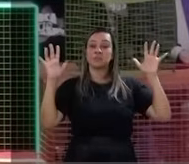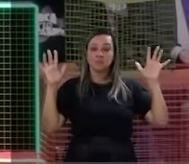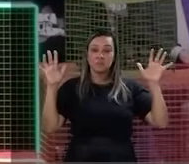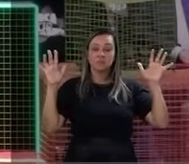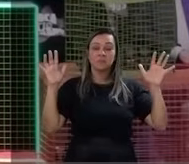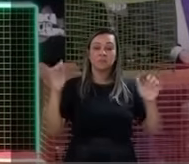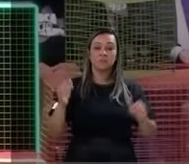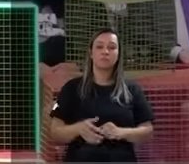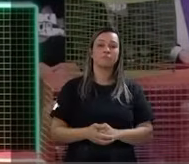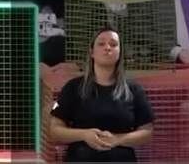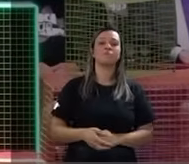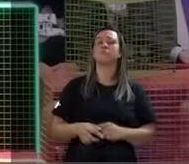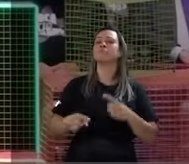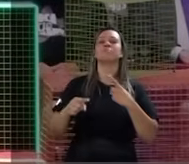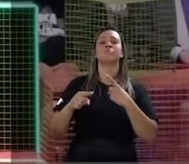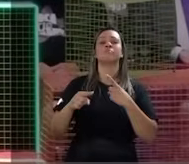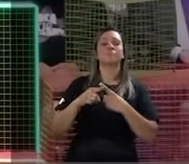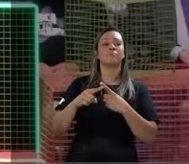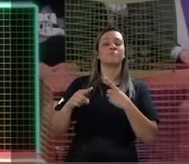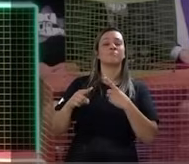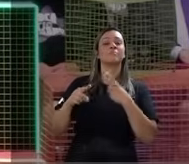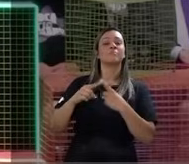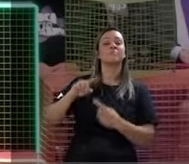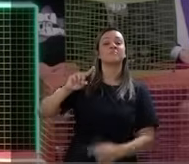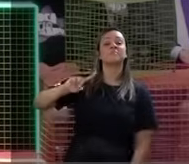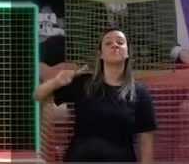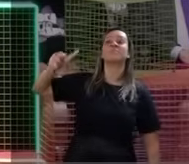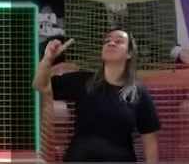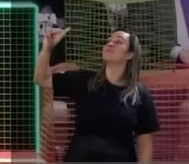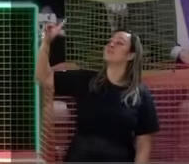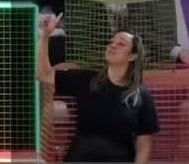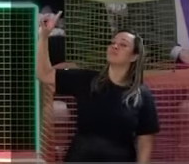em luz. Quando ele